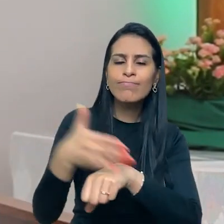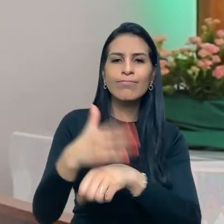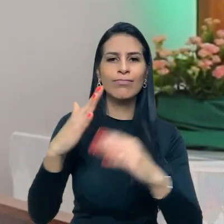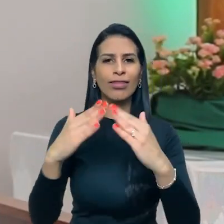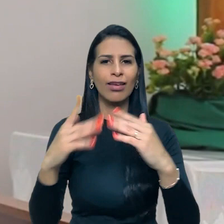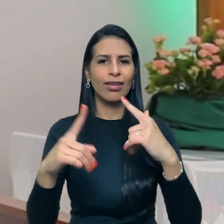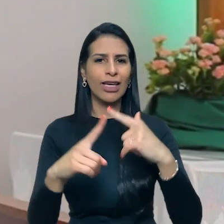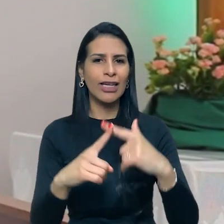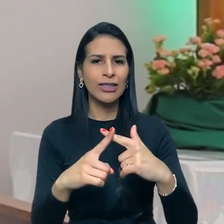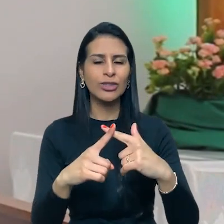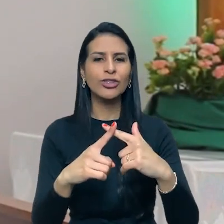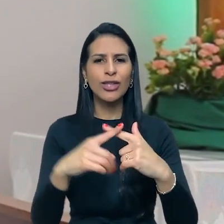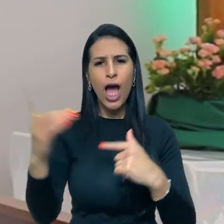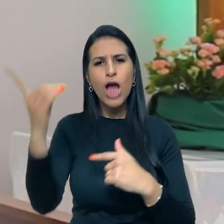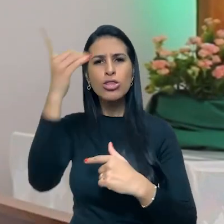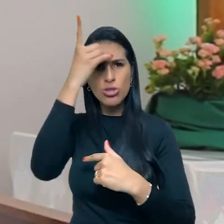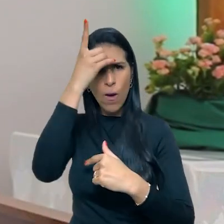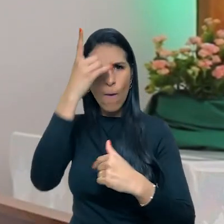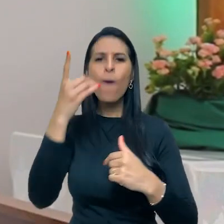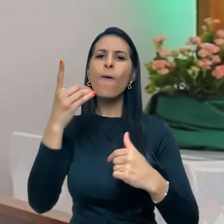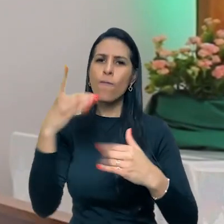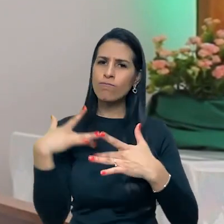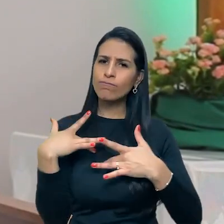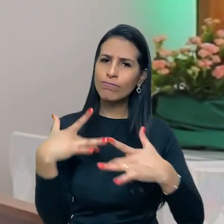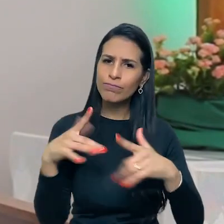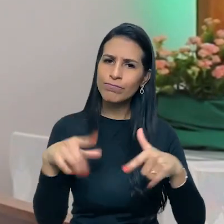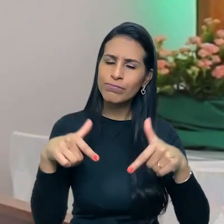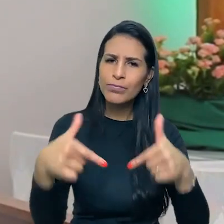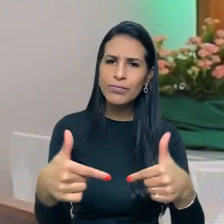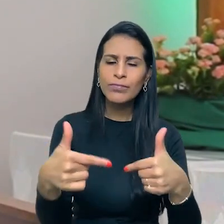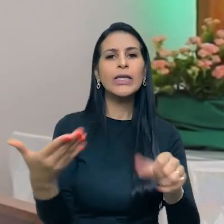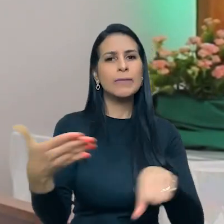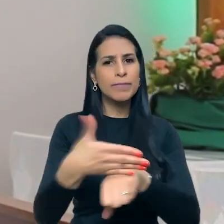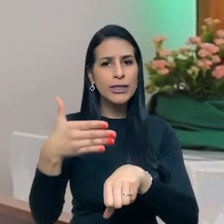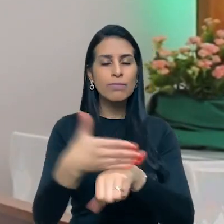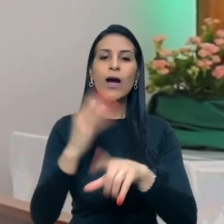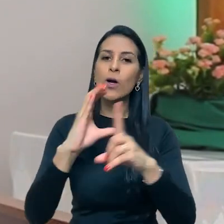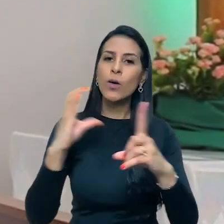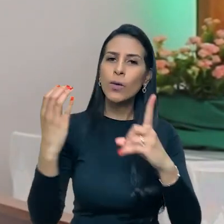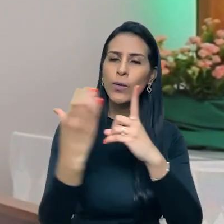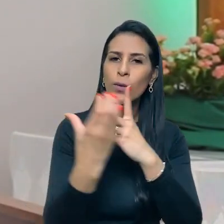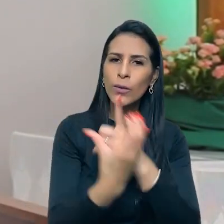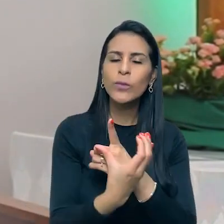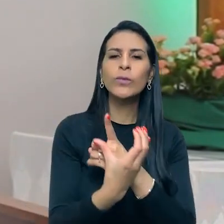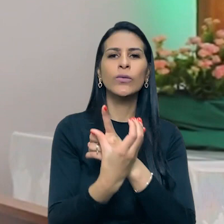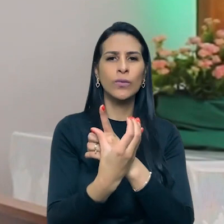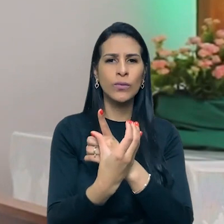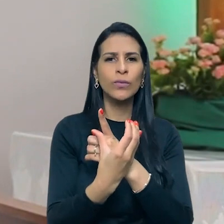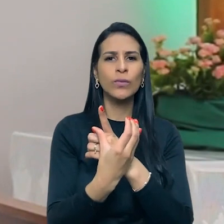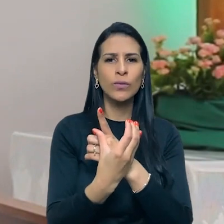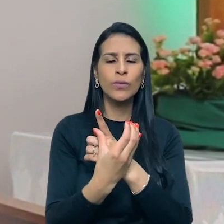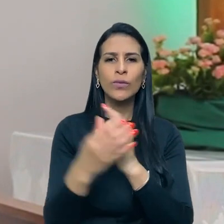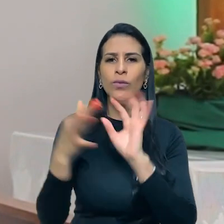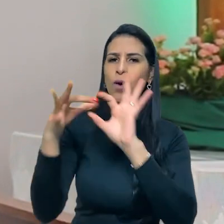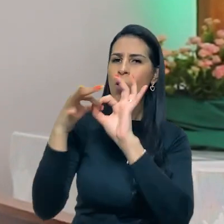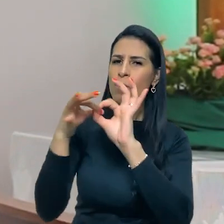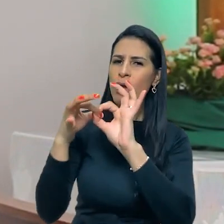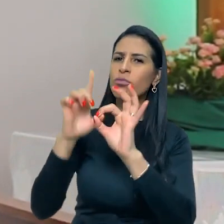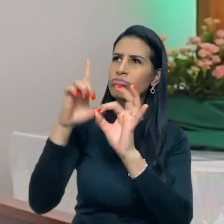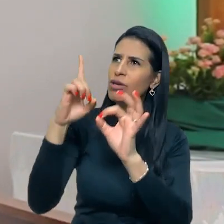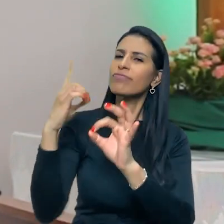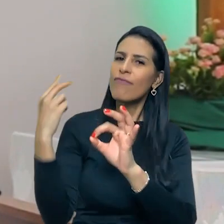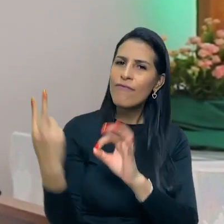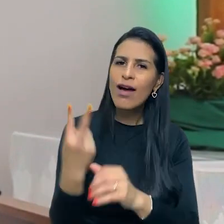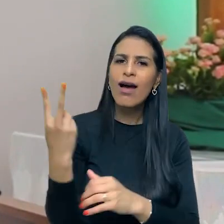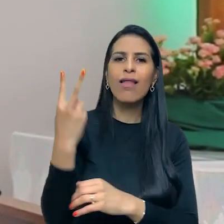na comunidade, contribuir com os dons, celebrar o culto, valorizar a comunhão com